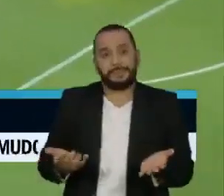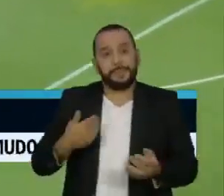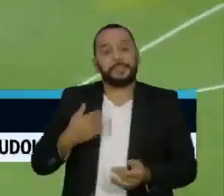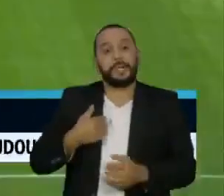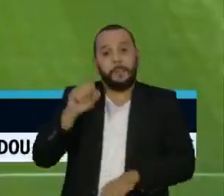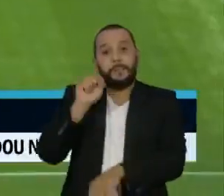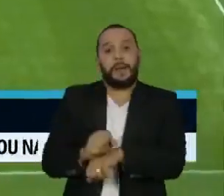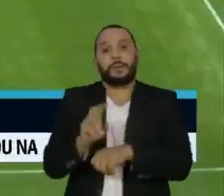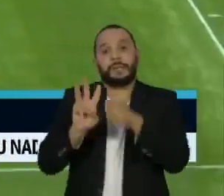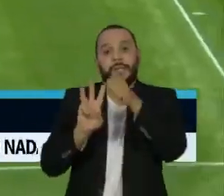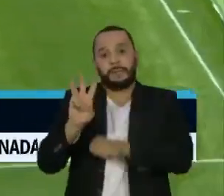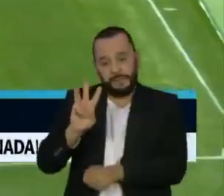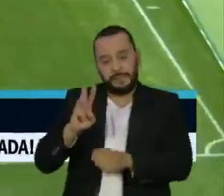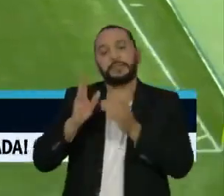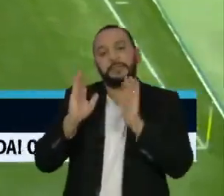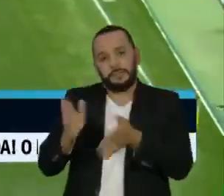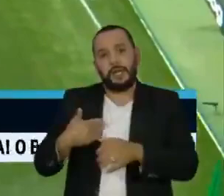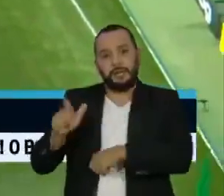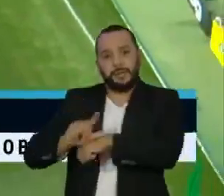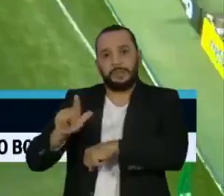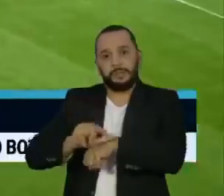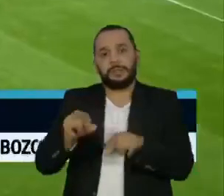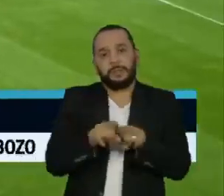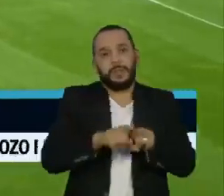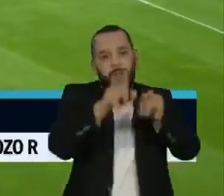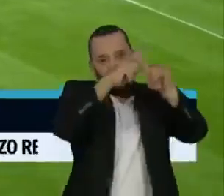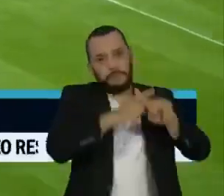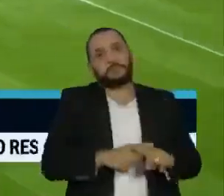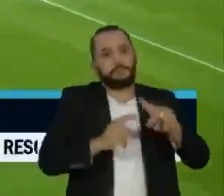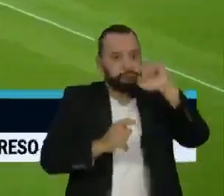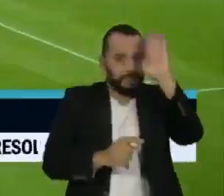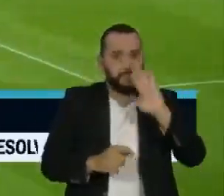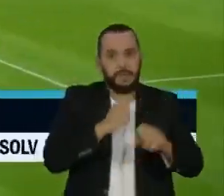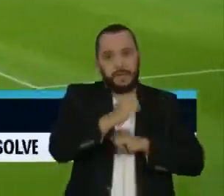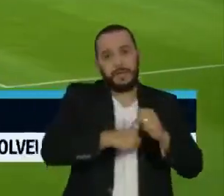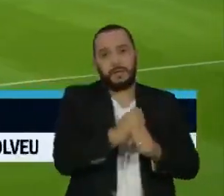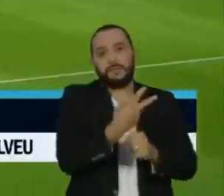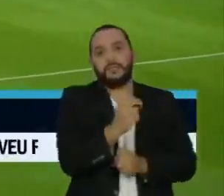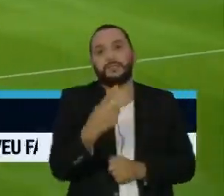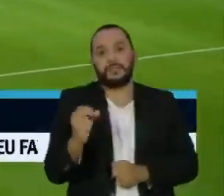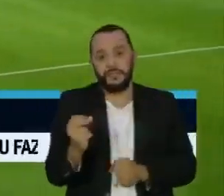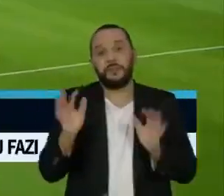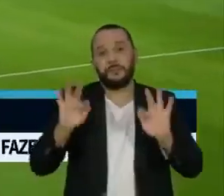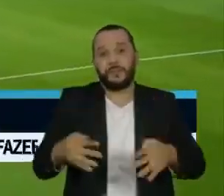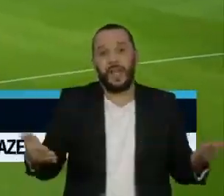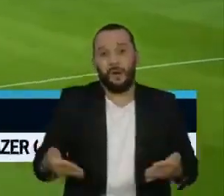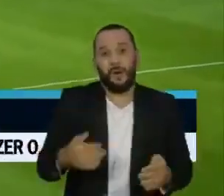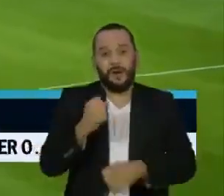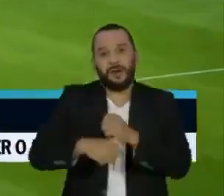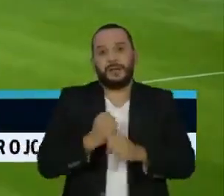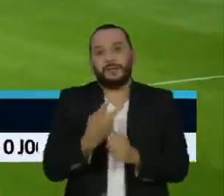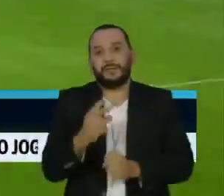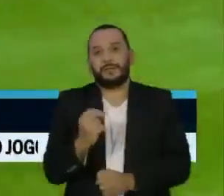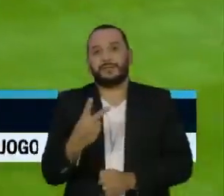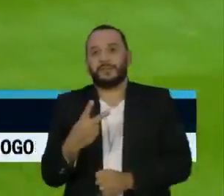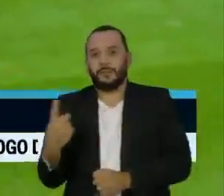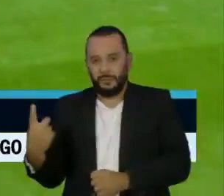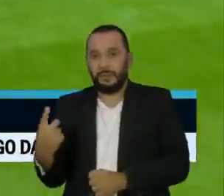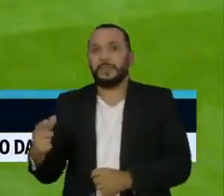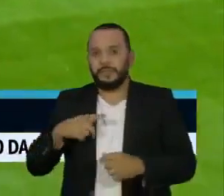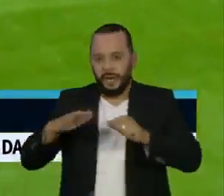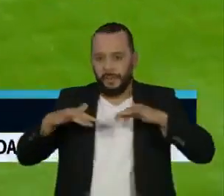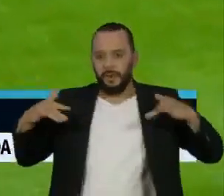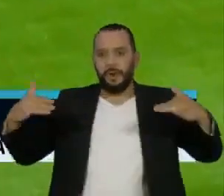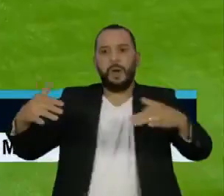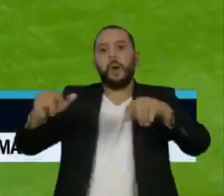a Libertadores e o Brasileiro de 2020, que terminam este ano. A volta aos campos aconteceu no início de agosto, sem torcida